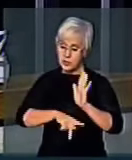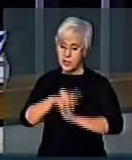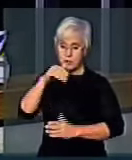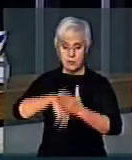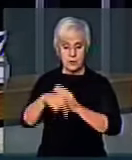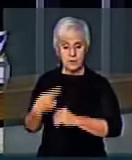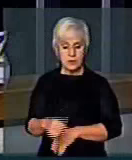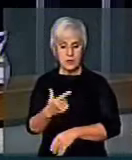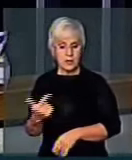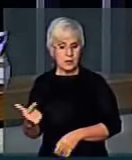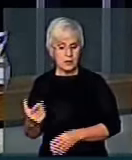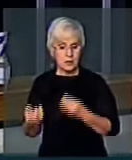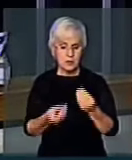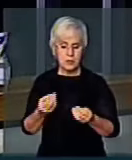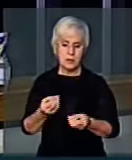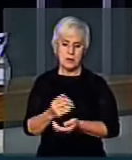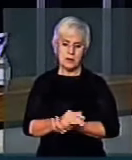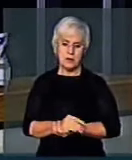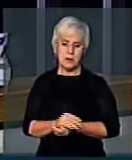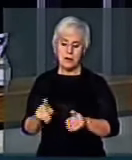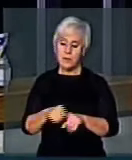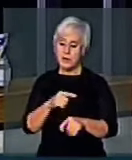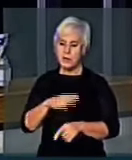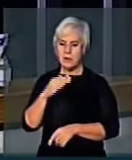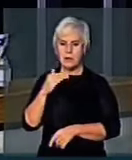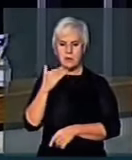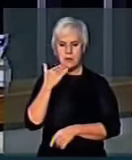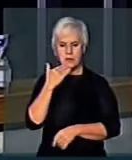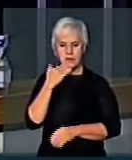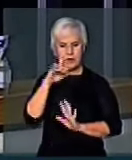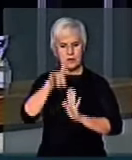modo que torne sem efeito os efeitos do decreto